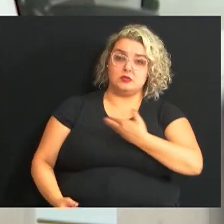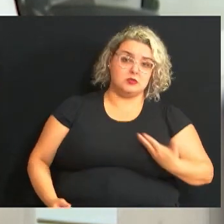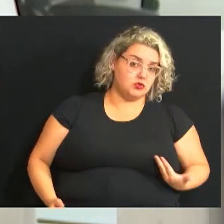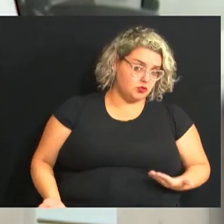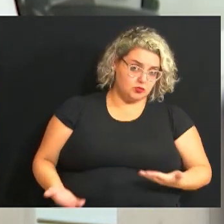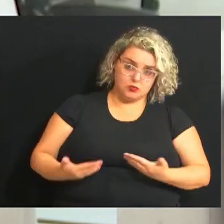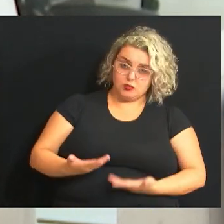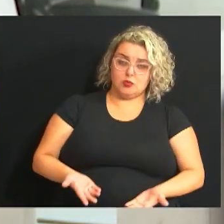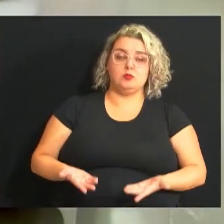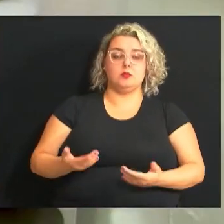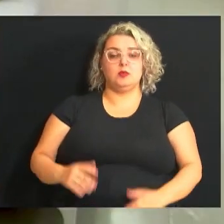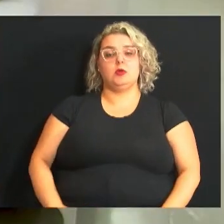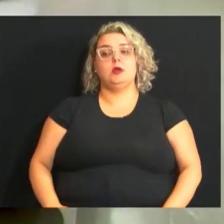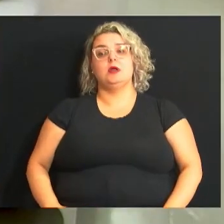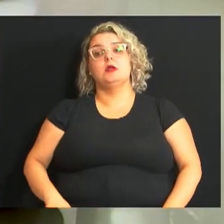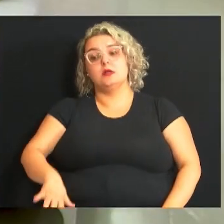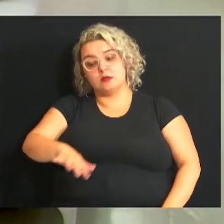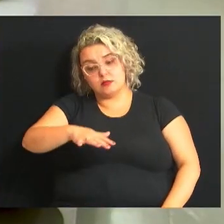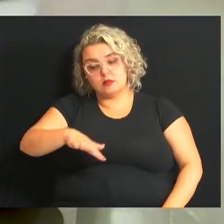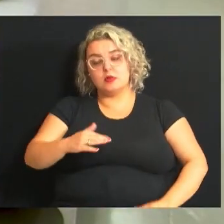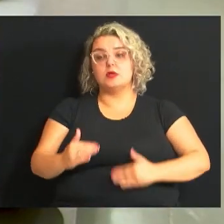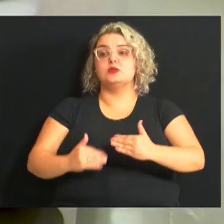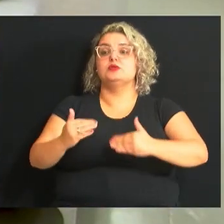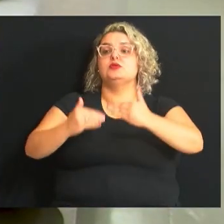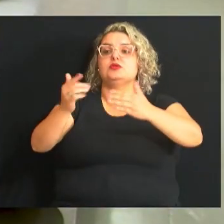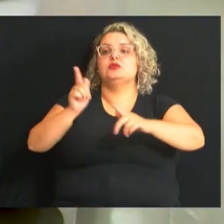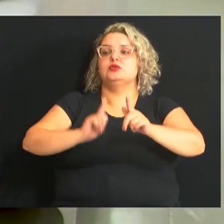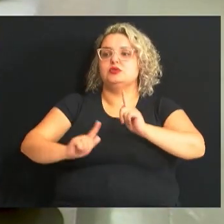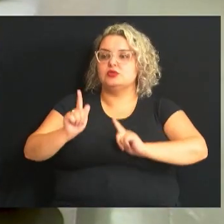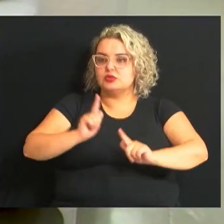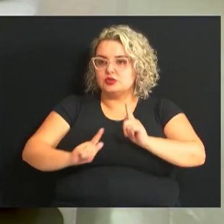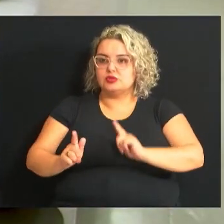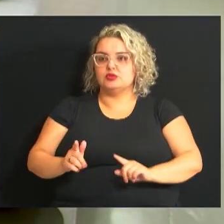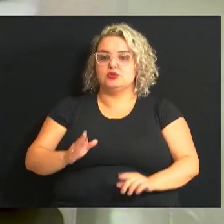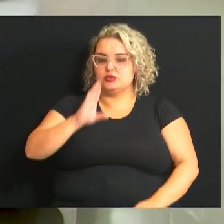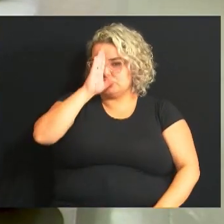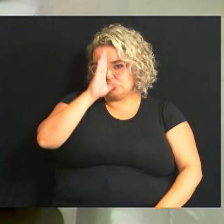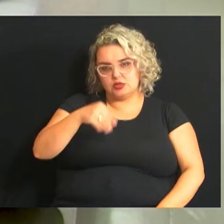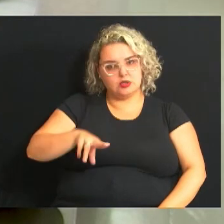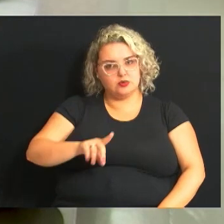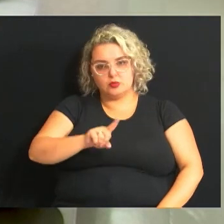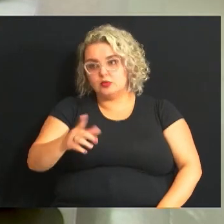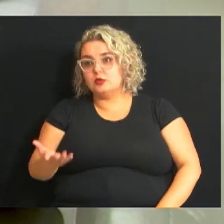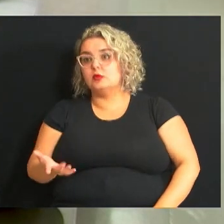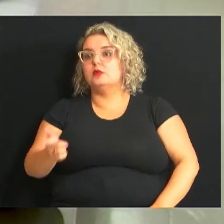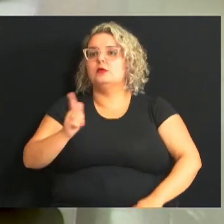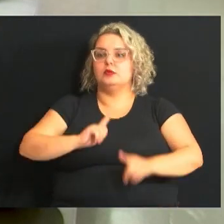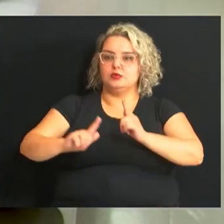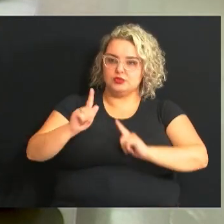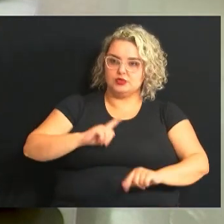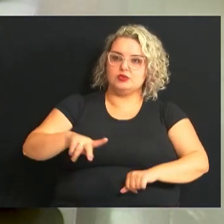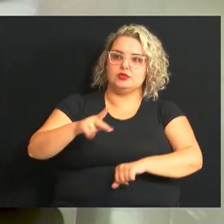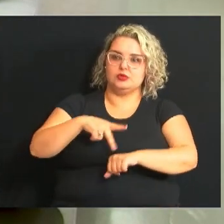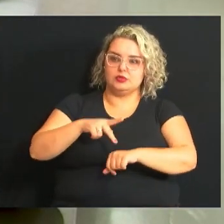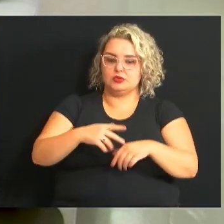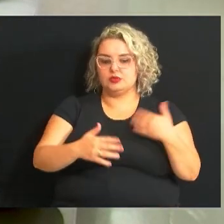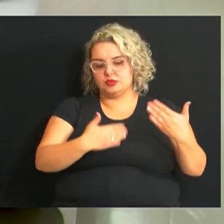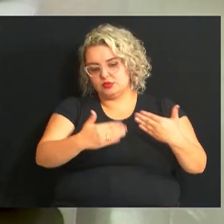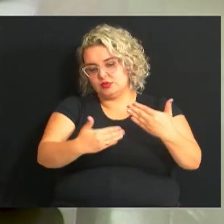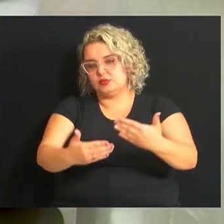celeiro de formação de gestores. Direto ou indiretamente, são essas pessoas que vão gerenciar o país nas próximas décadas.